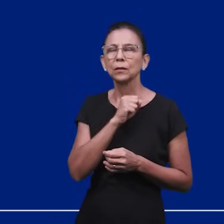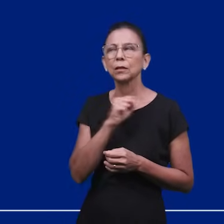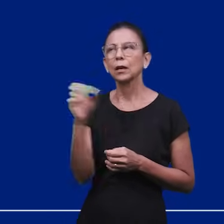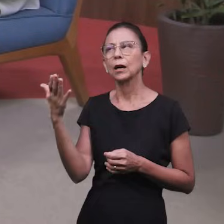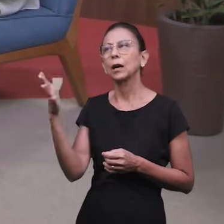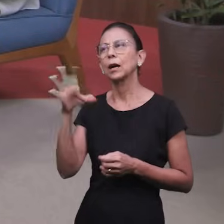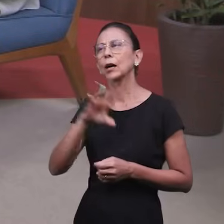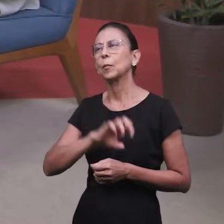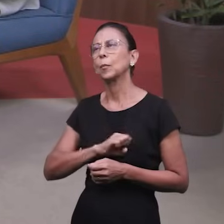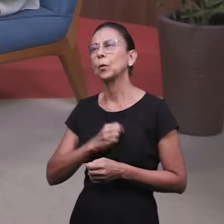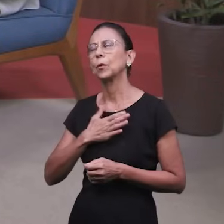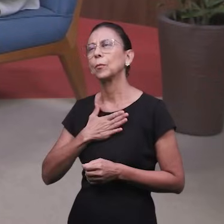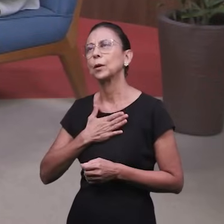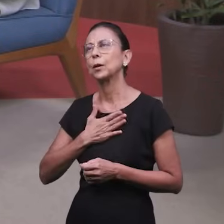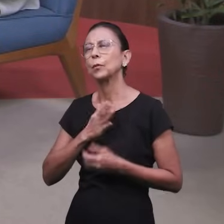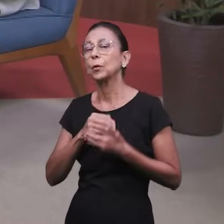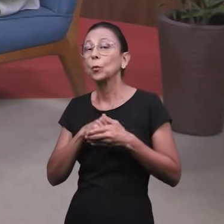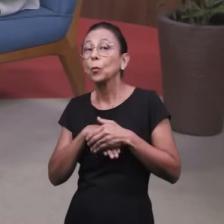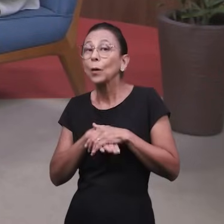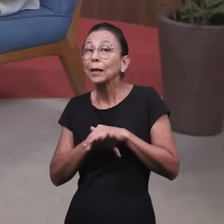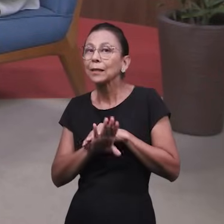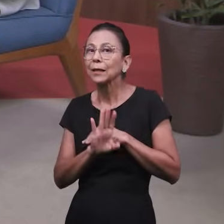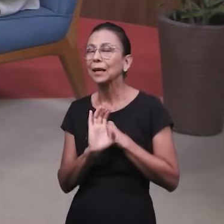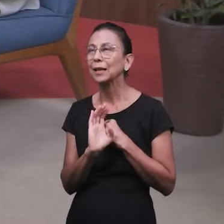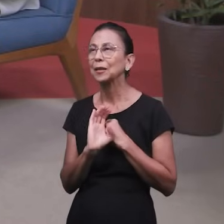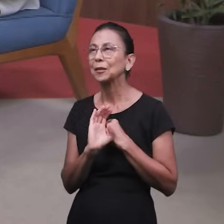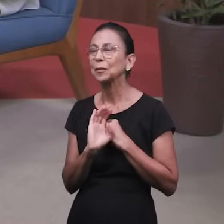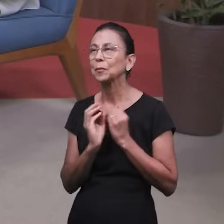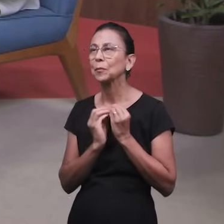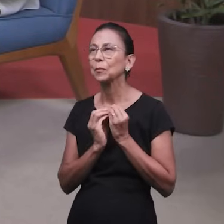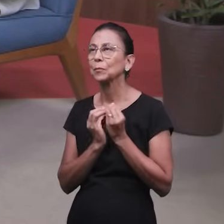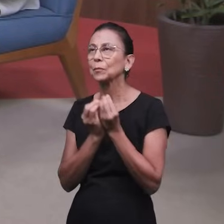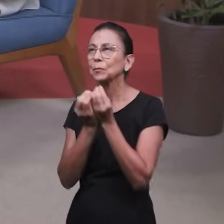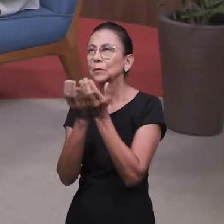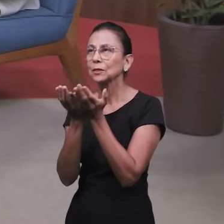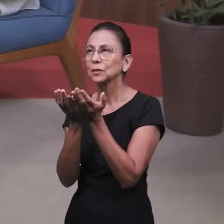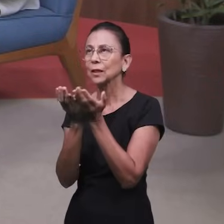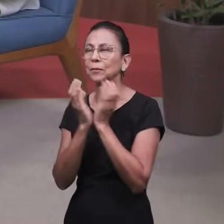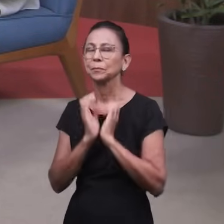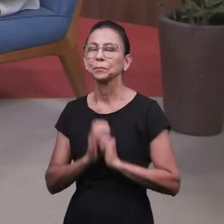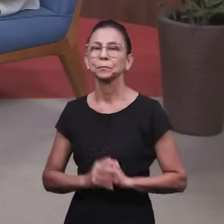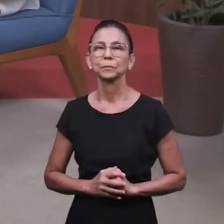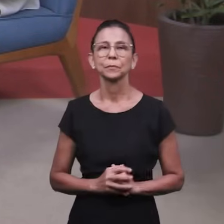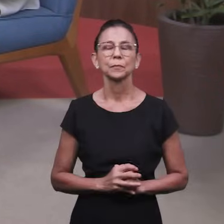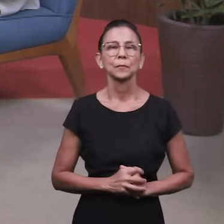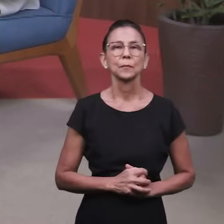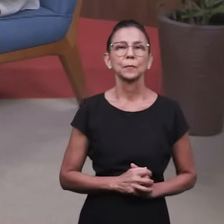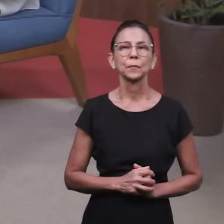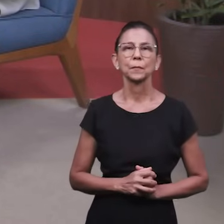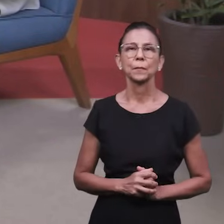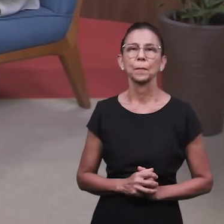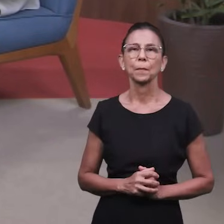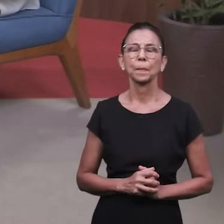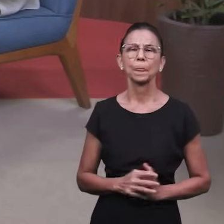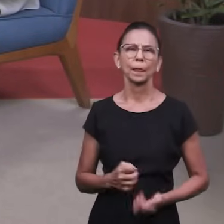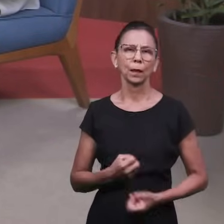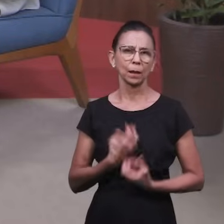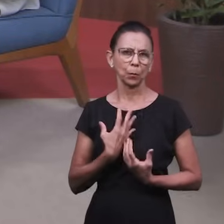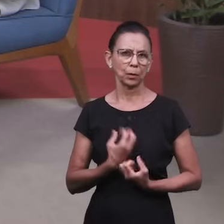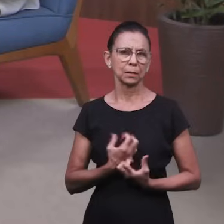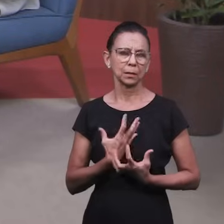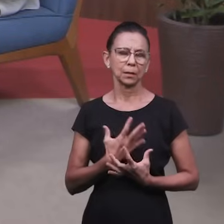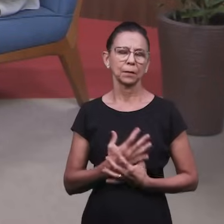ti. É interessante que nessa parte do livro de Cantares, né, a gente já vê